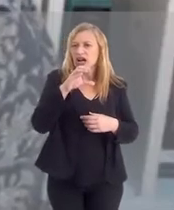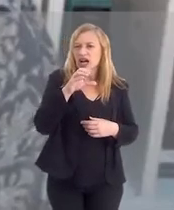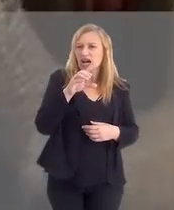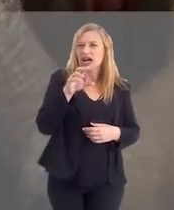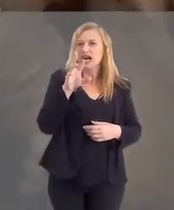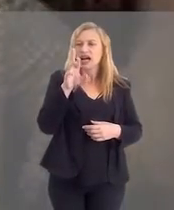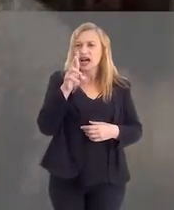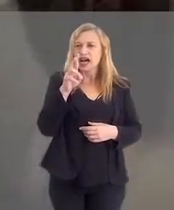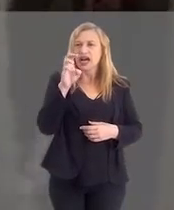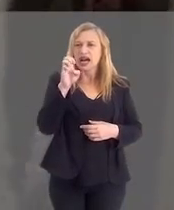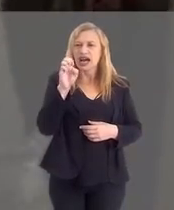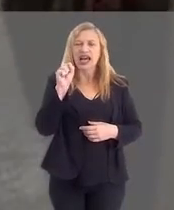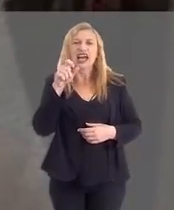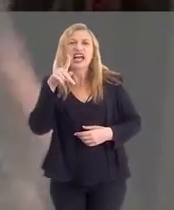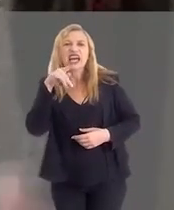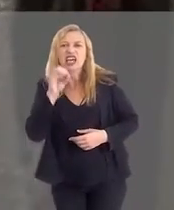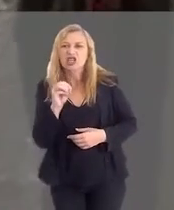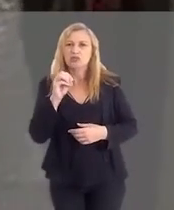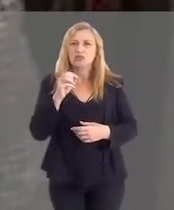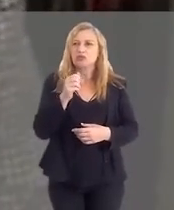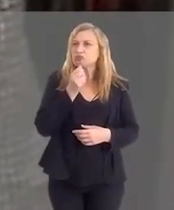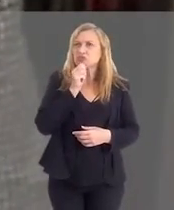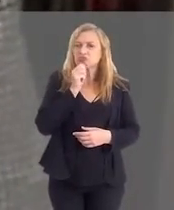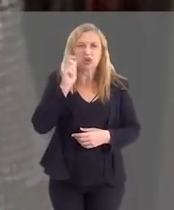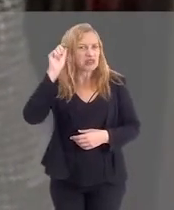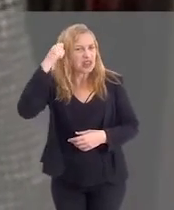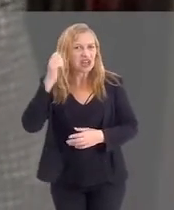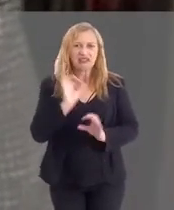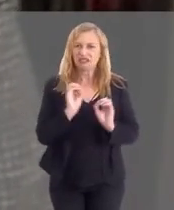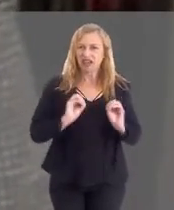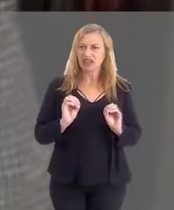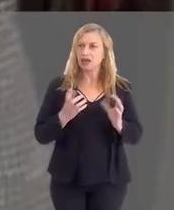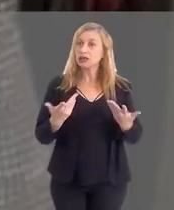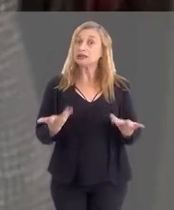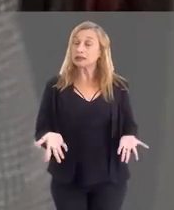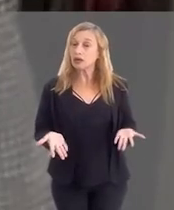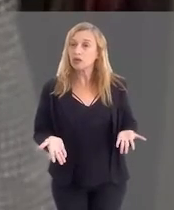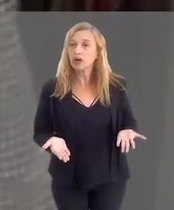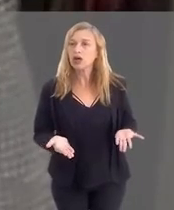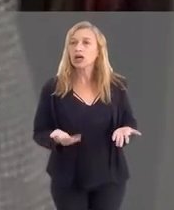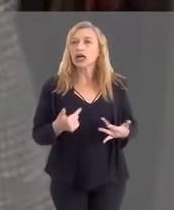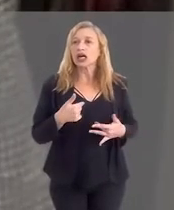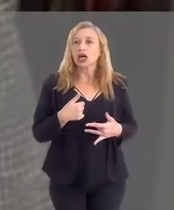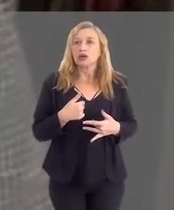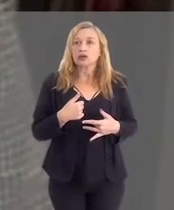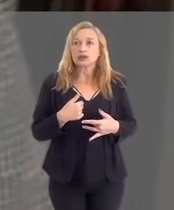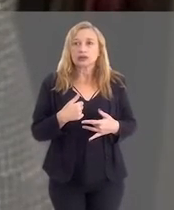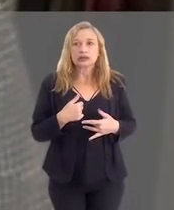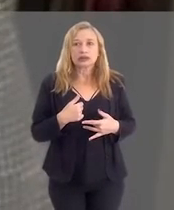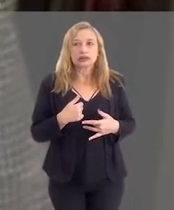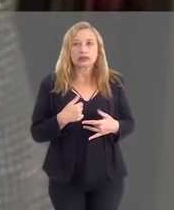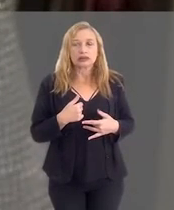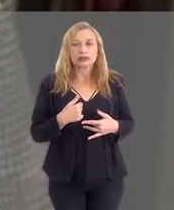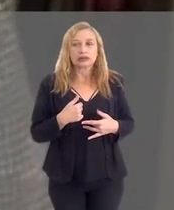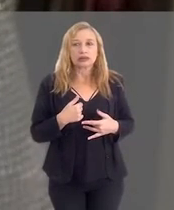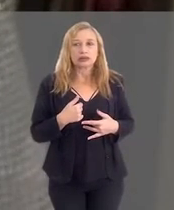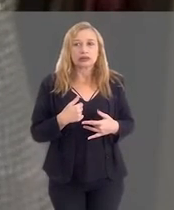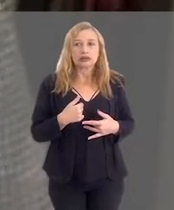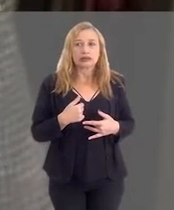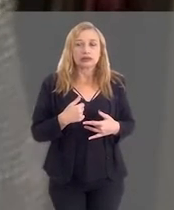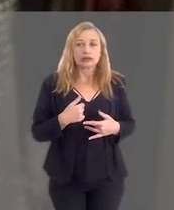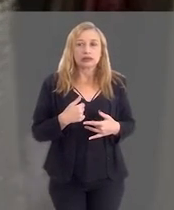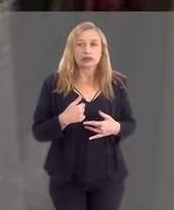parecia com a minha mãe, era retinta como a minha mãe, nenhuma era negra. Então eu ficava